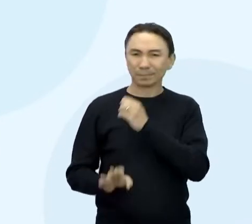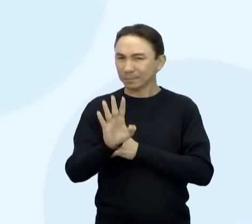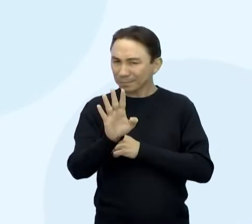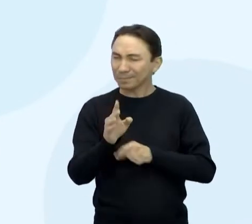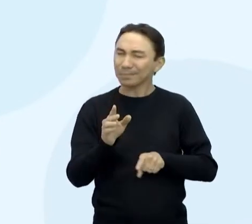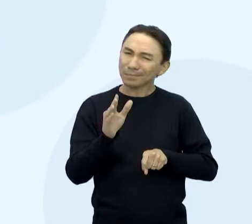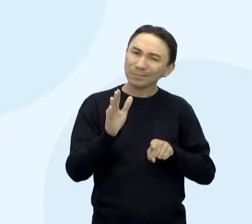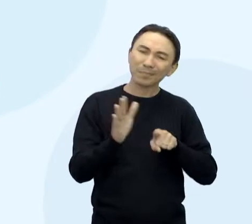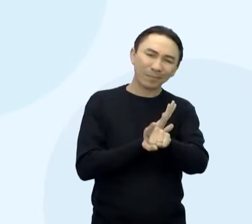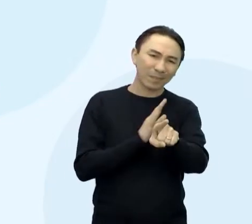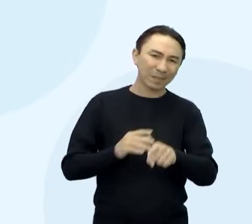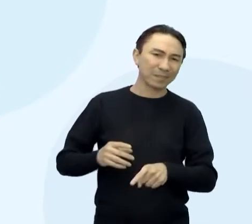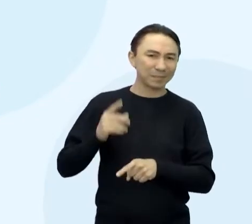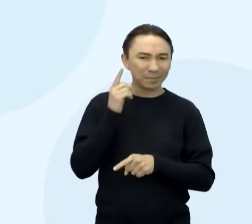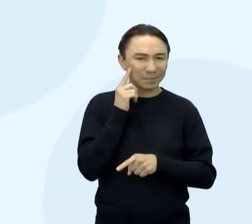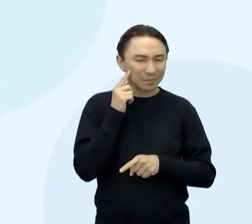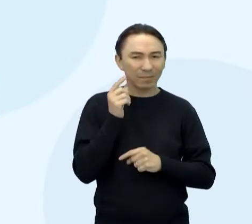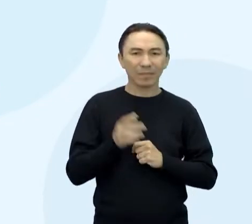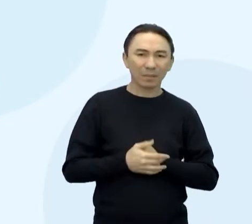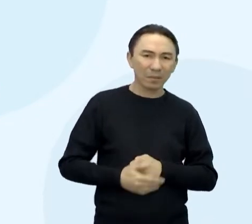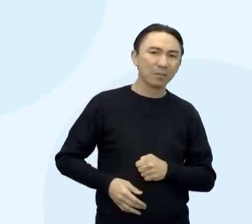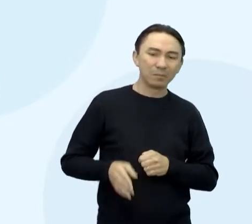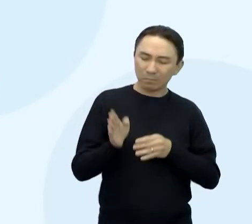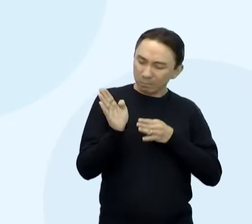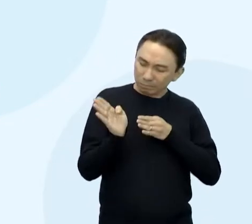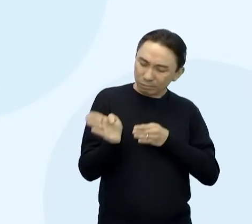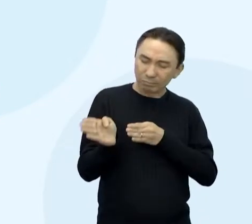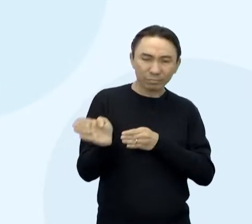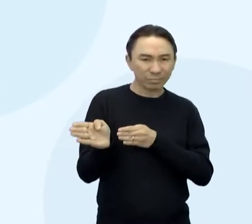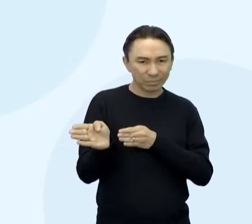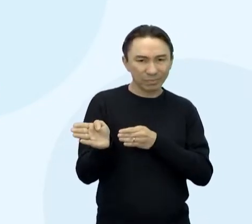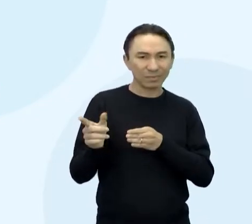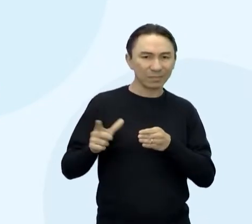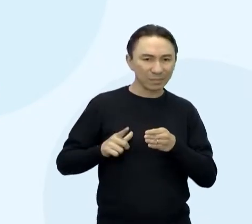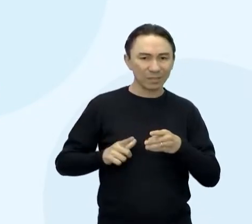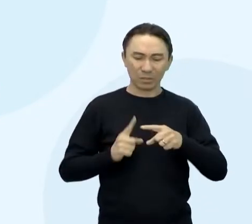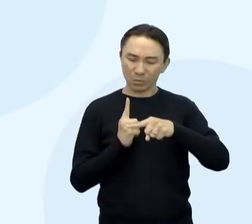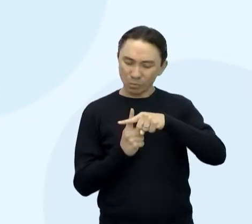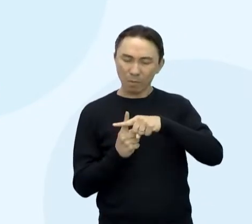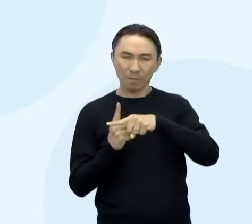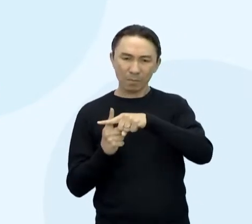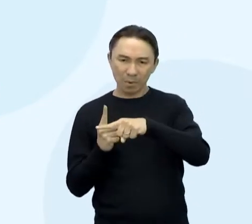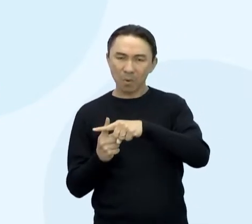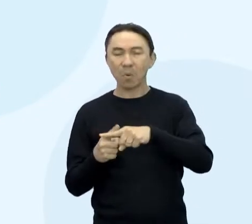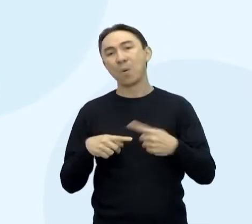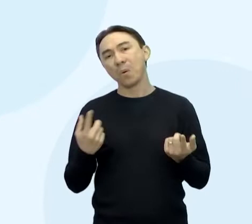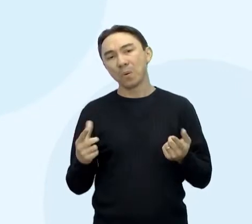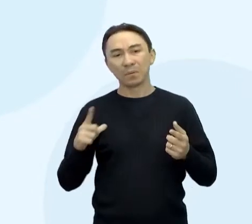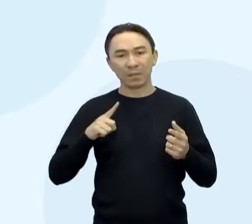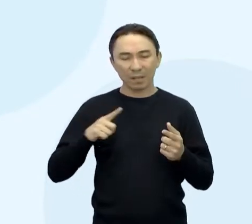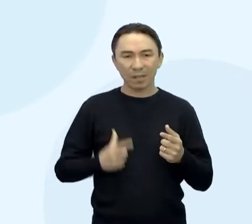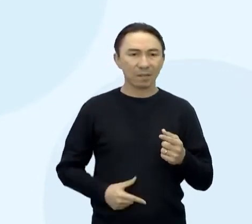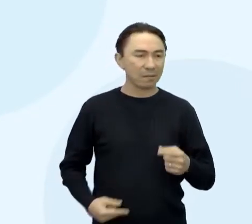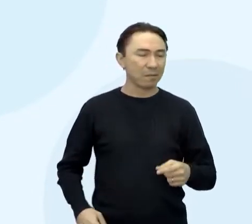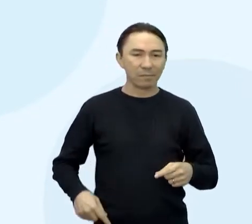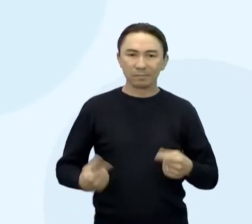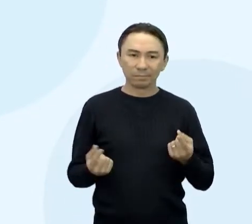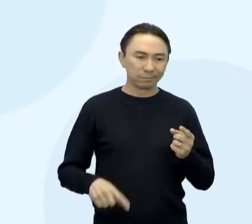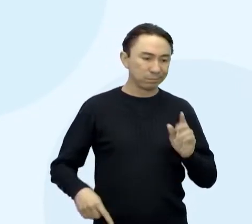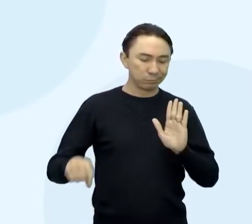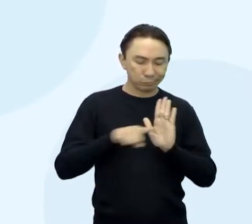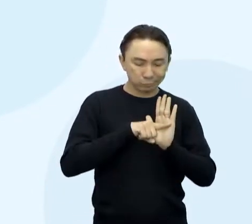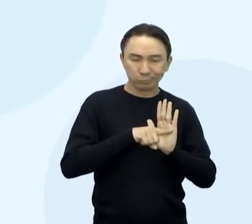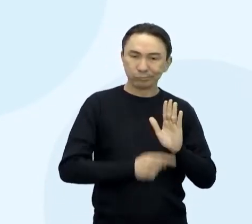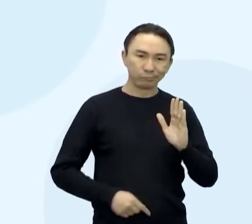pergunto, esses vetores estão somando ou tem alguém ali subtraindo? Ou tem ali contrário? Vetores que têm a